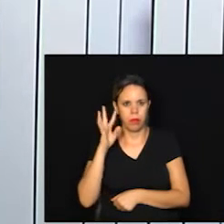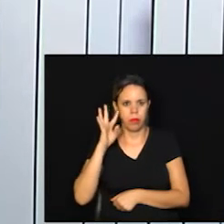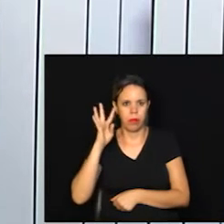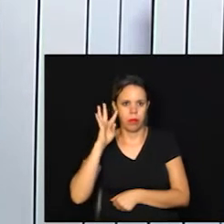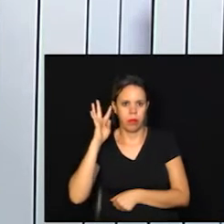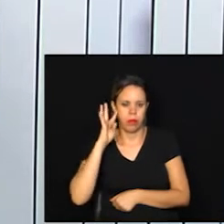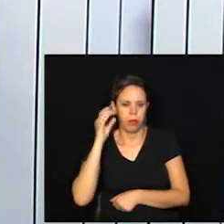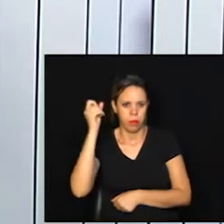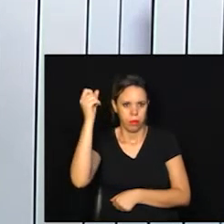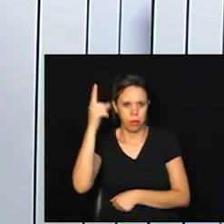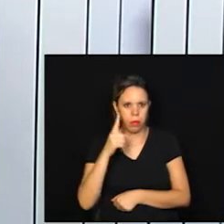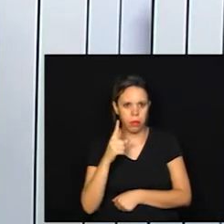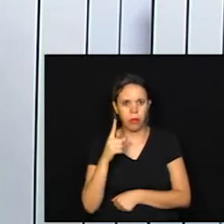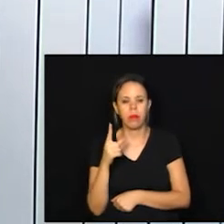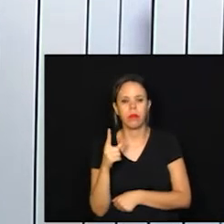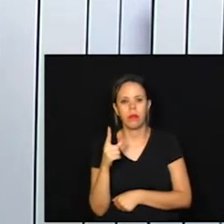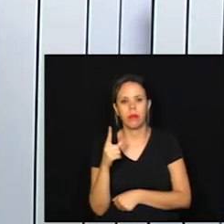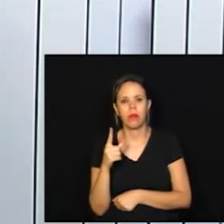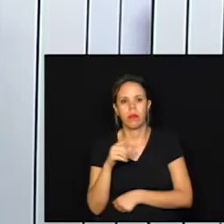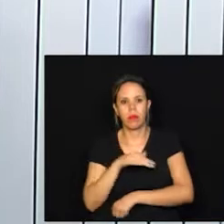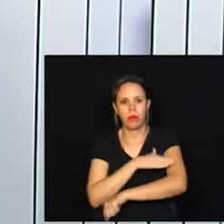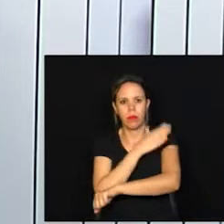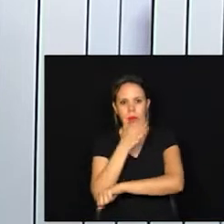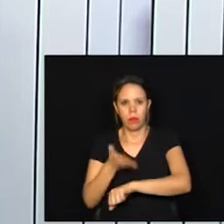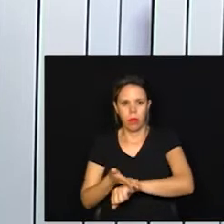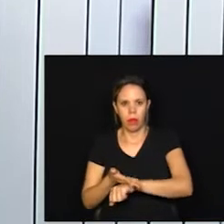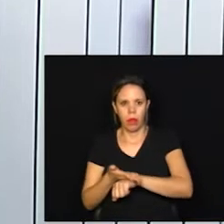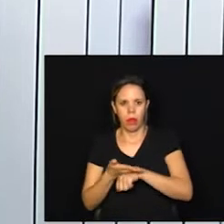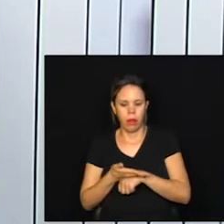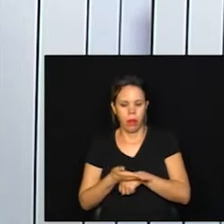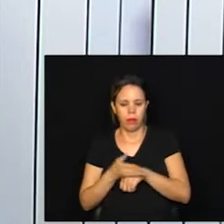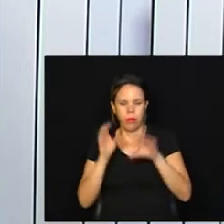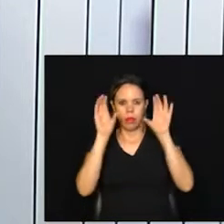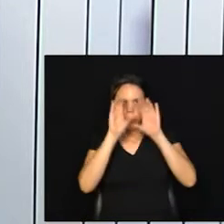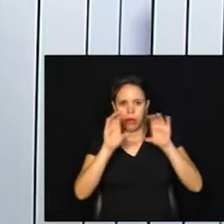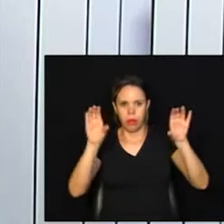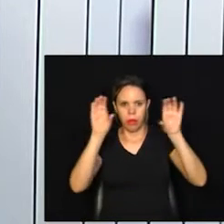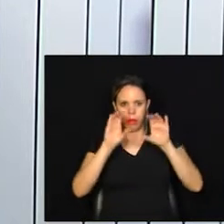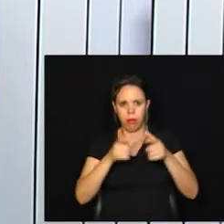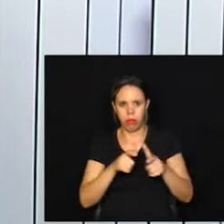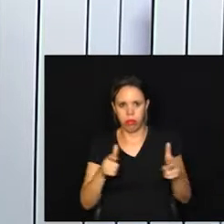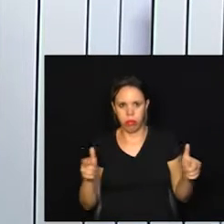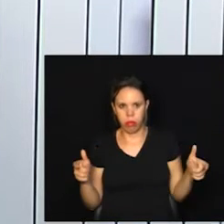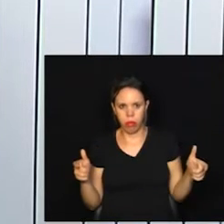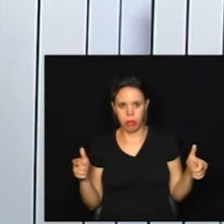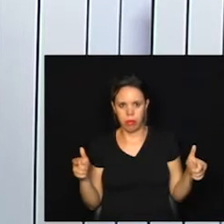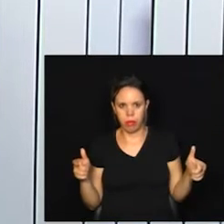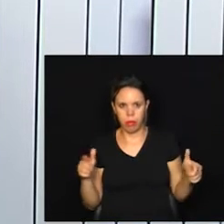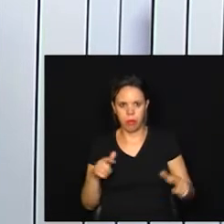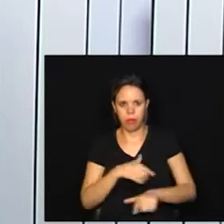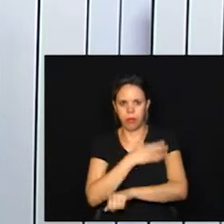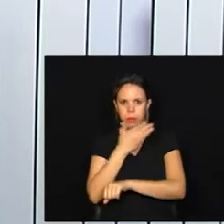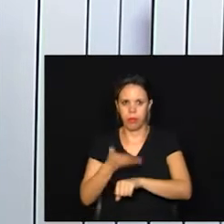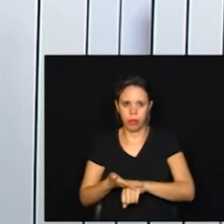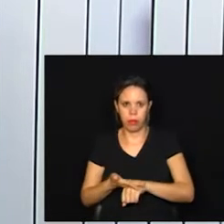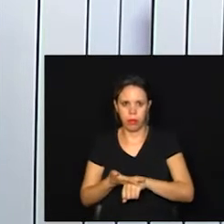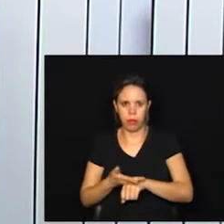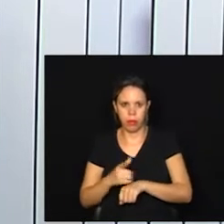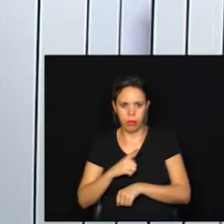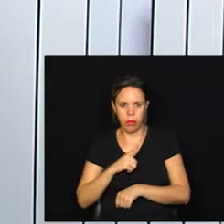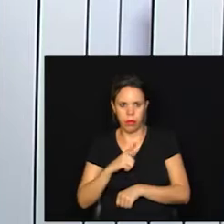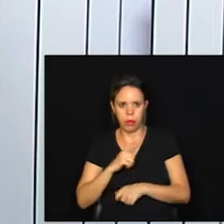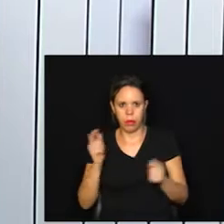quarta-feira, o sol aparece durante todo o dia, a nebulosidade aumenta ao longo do dia e